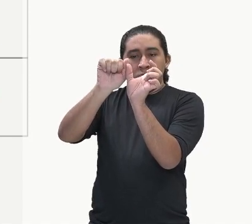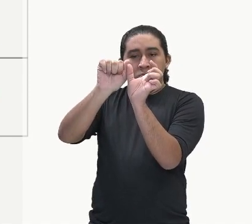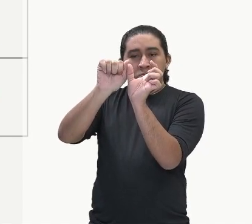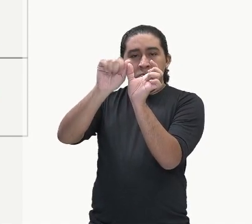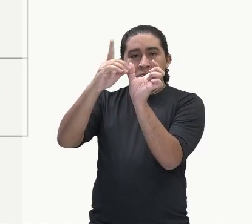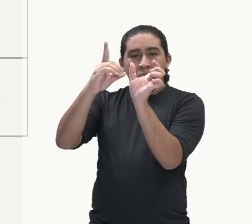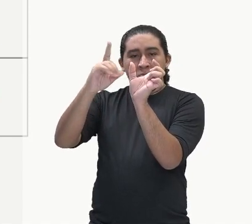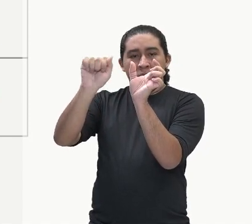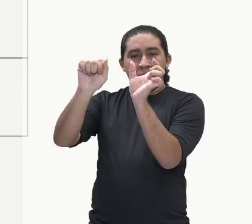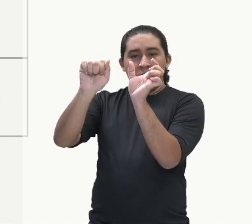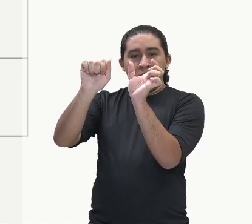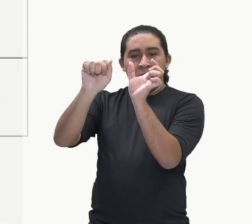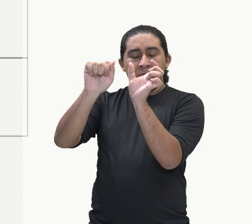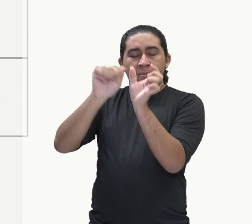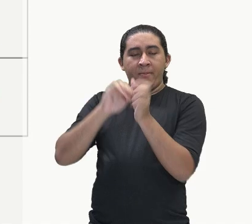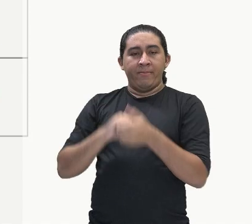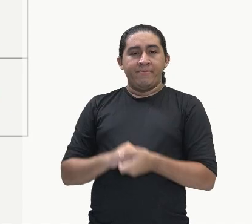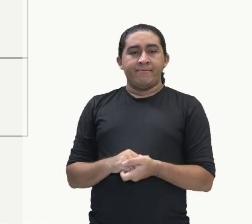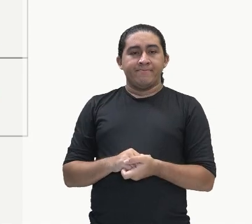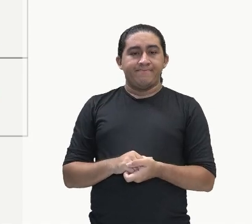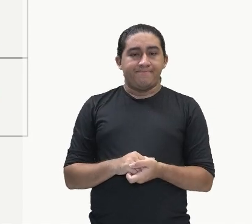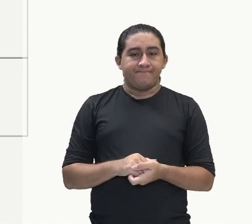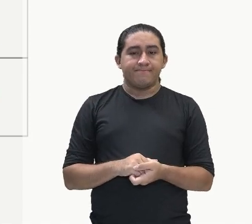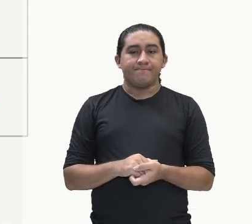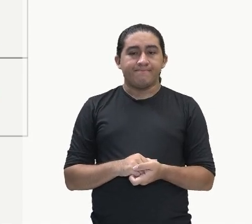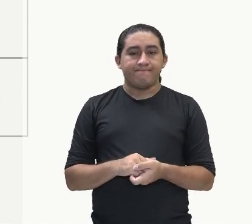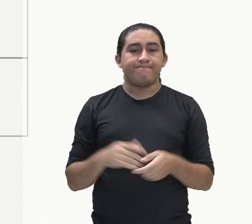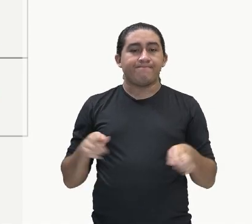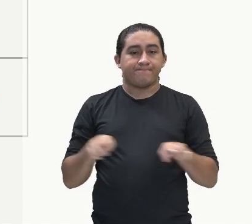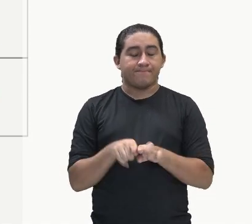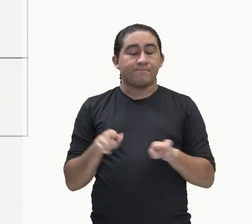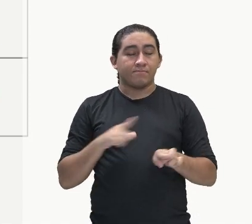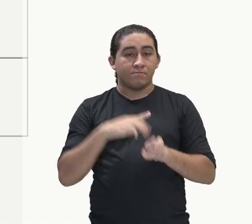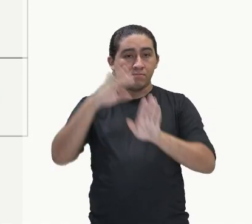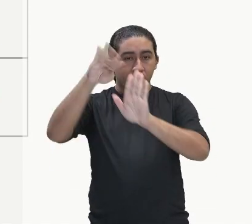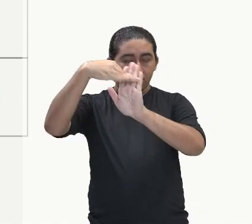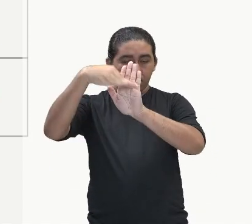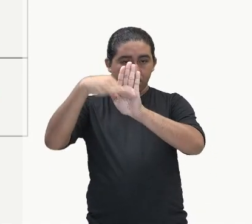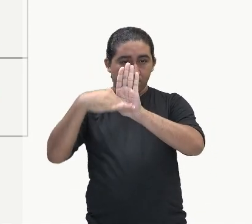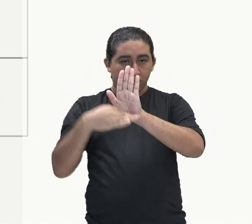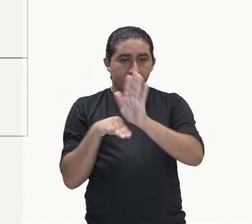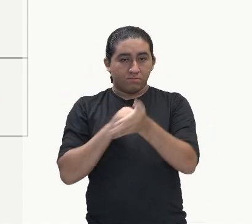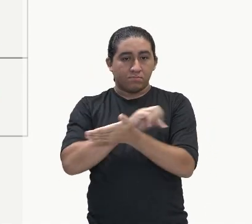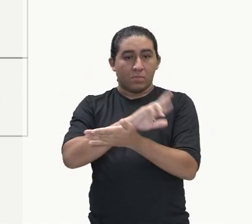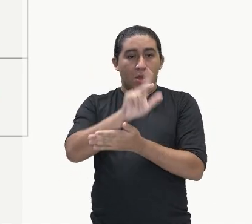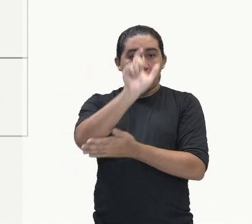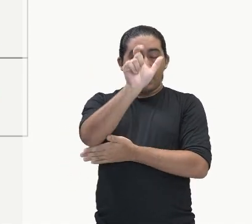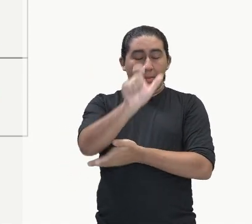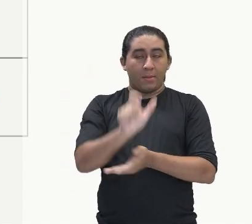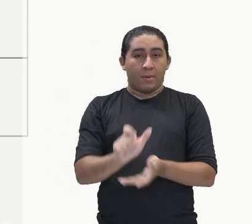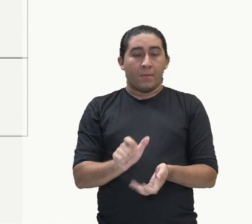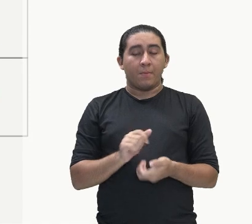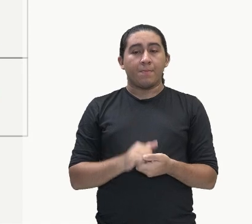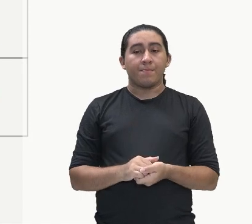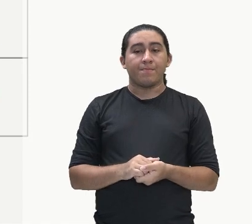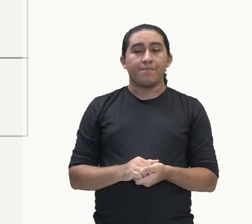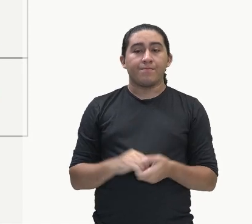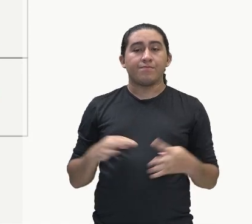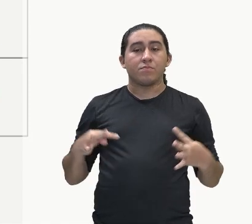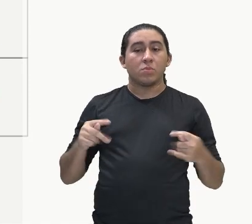um pensativo, campestre, gotejar, todos eles, né? Vem,